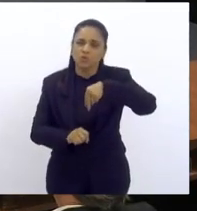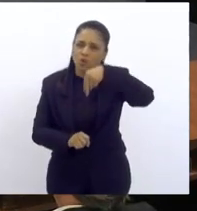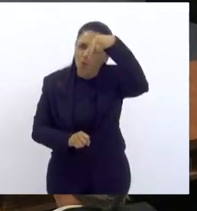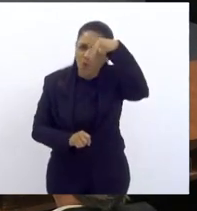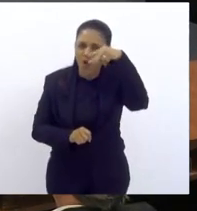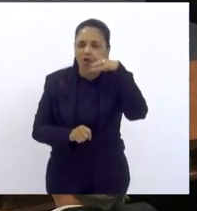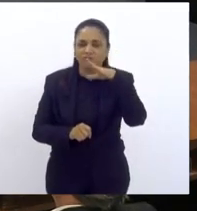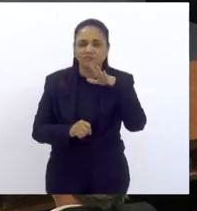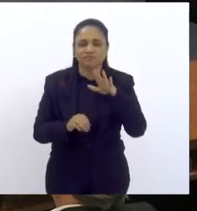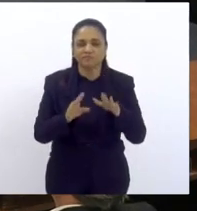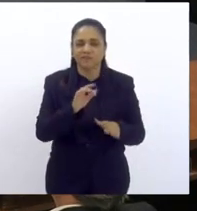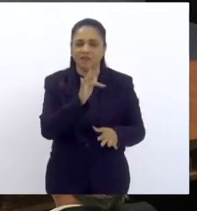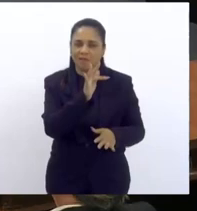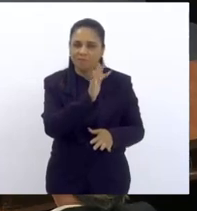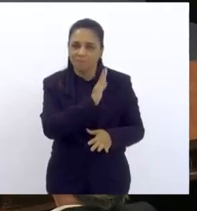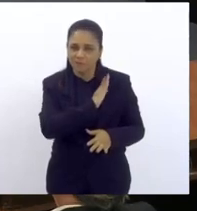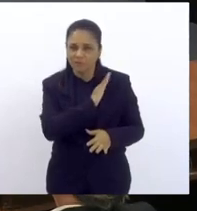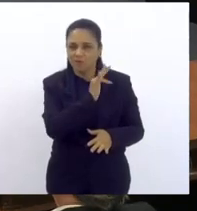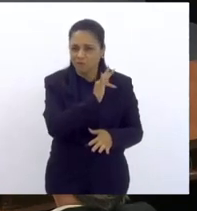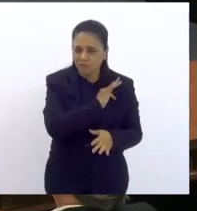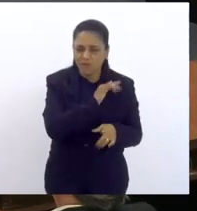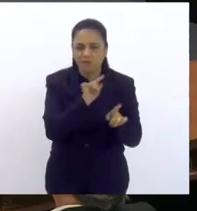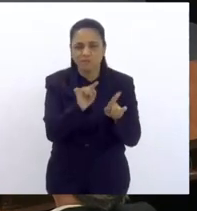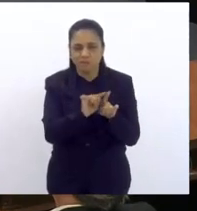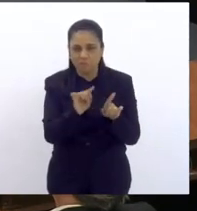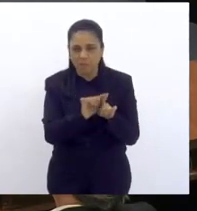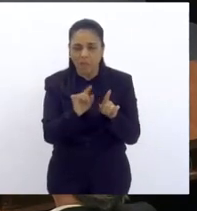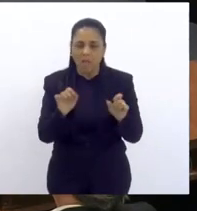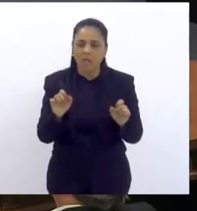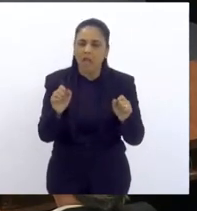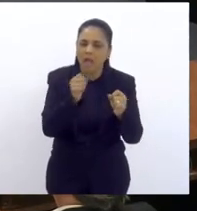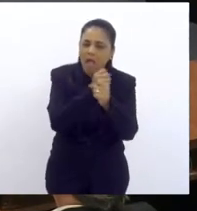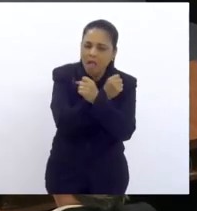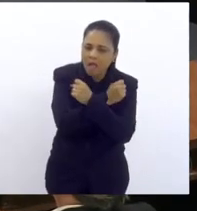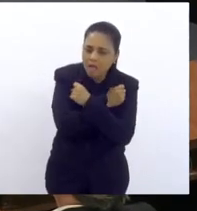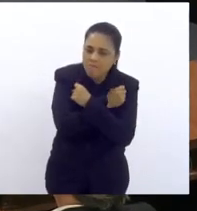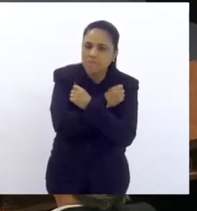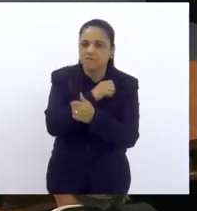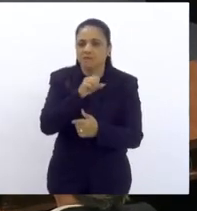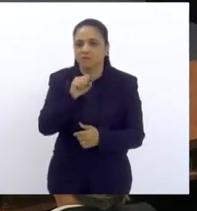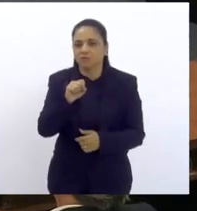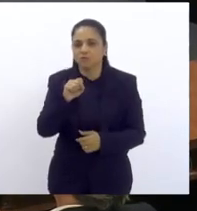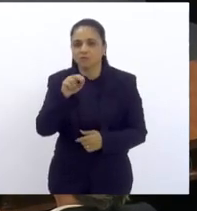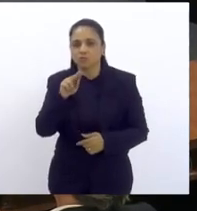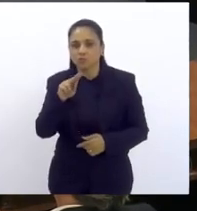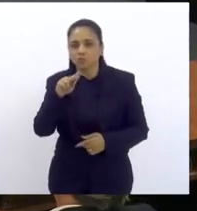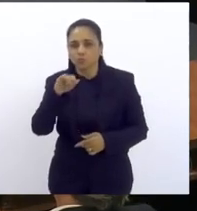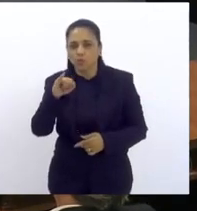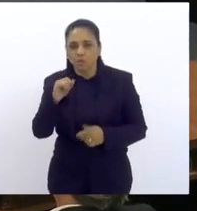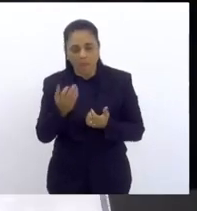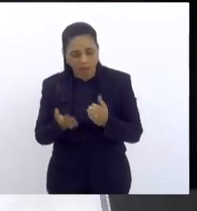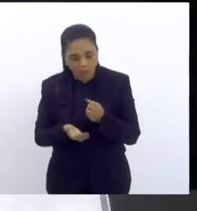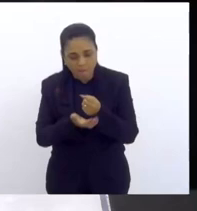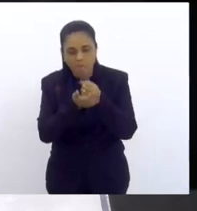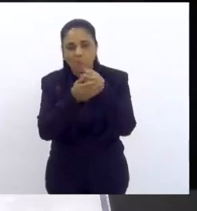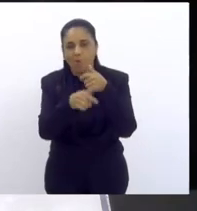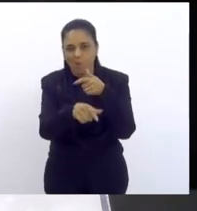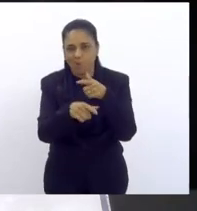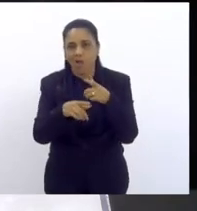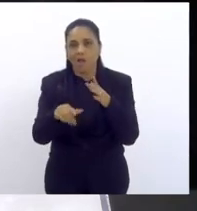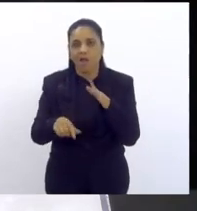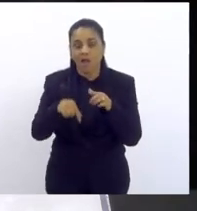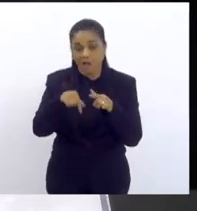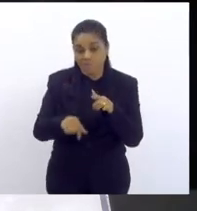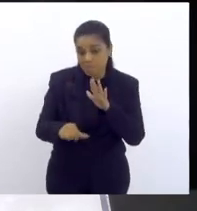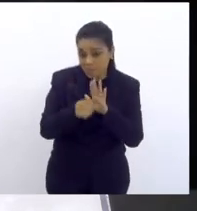que vieram abraçar suipa né que é a segunda proteção maior do país a primeira fica em São Paulo